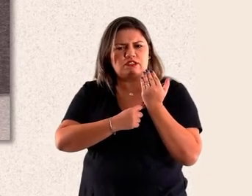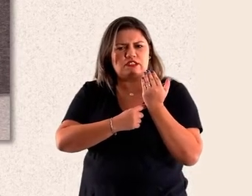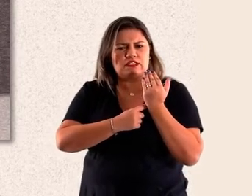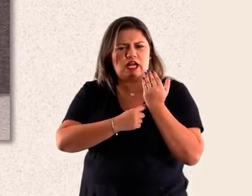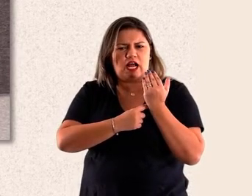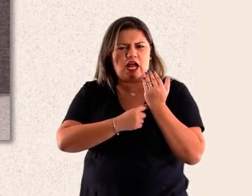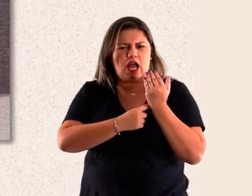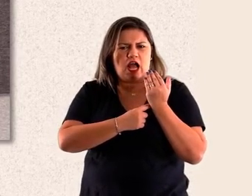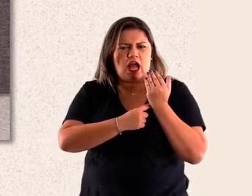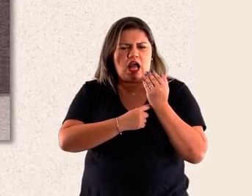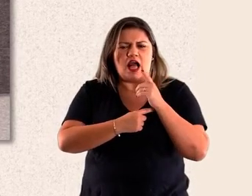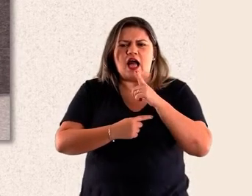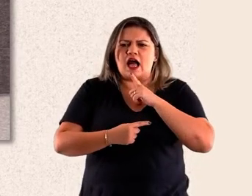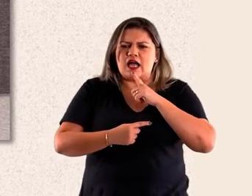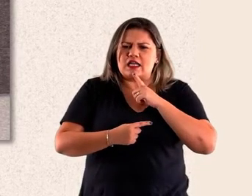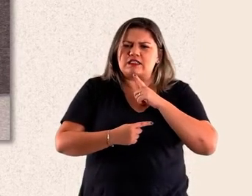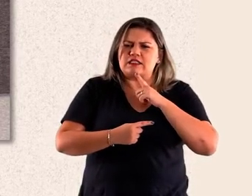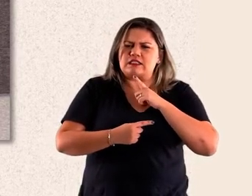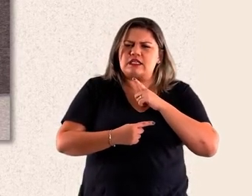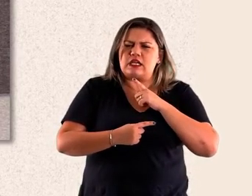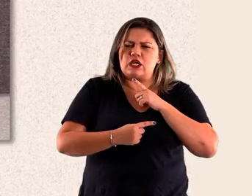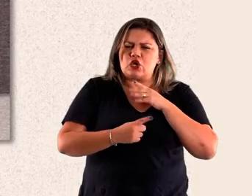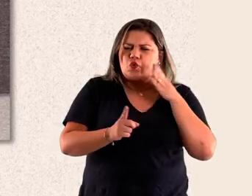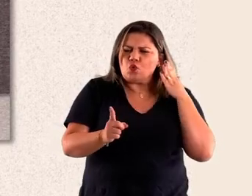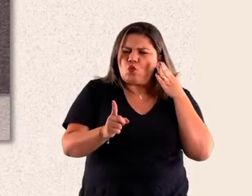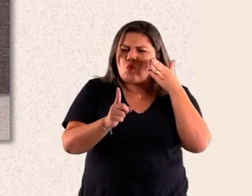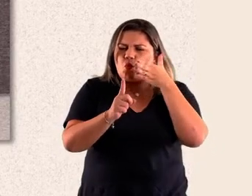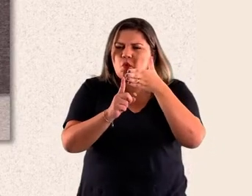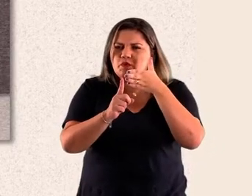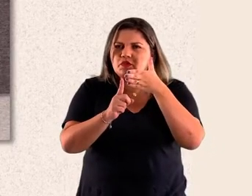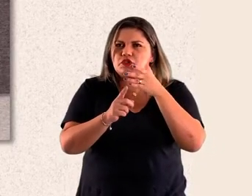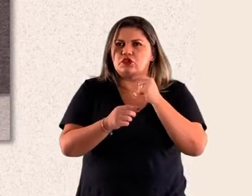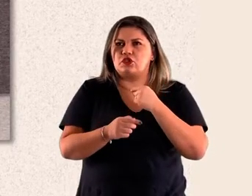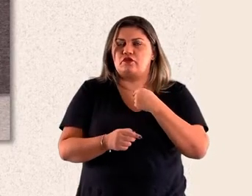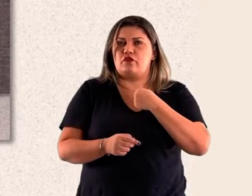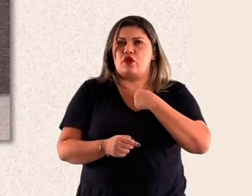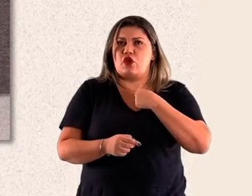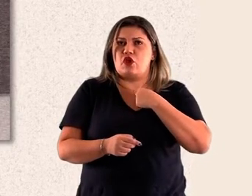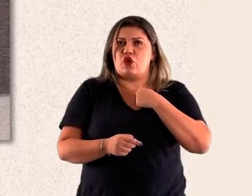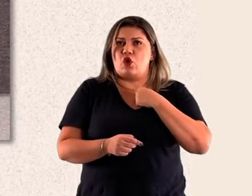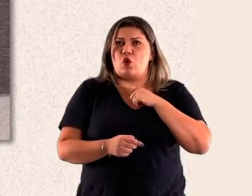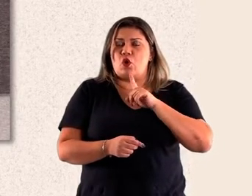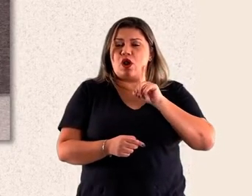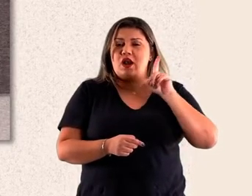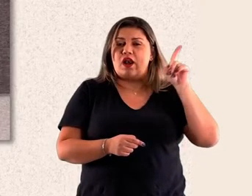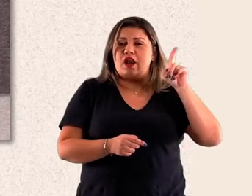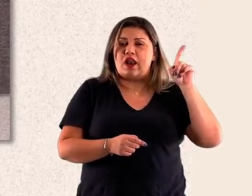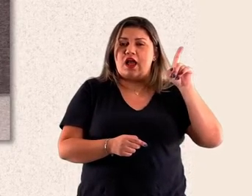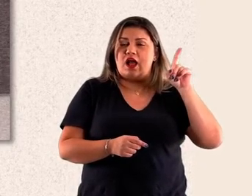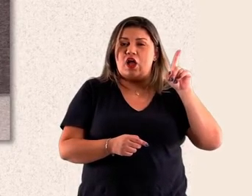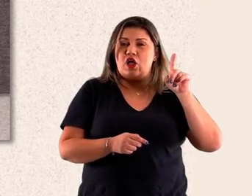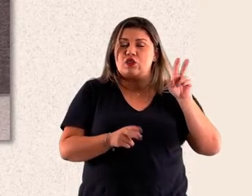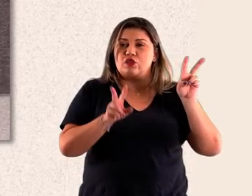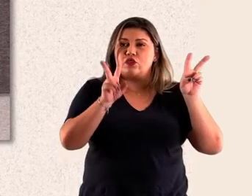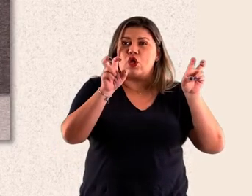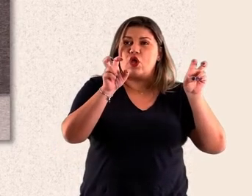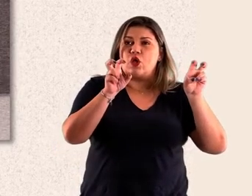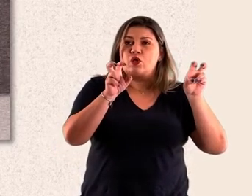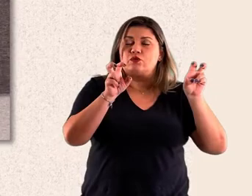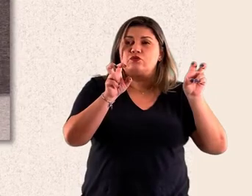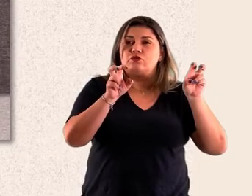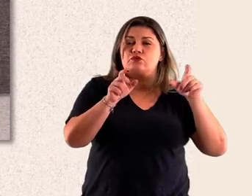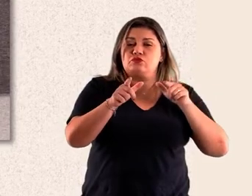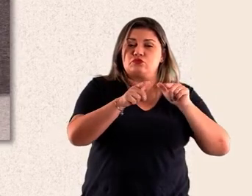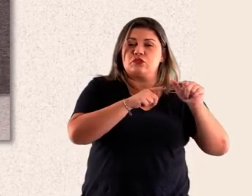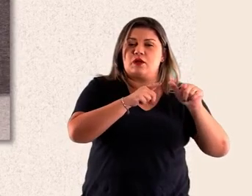senso de propósito que nós temos eu sou titular de uma promotoria de atribuição plena Então venha falando com